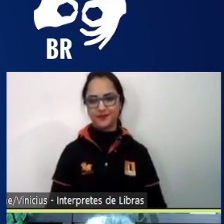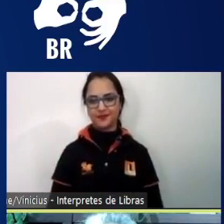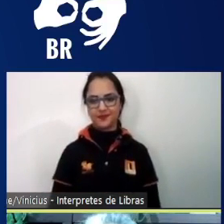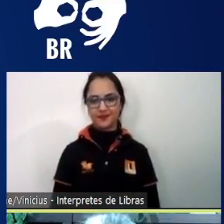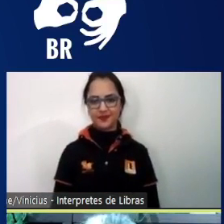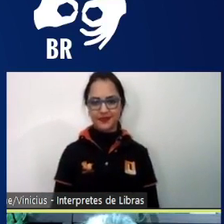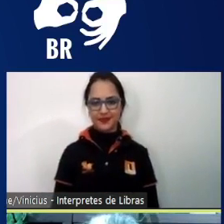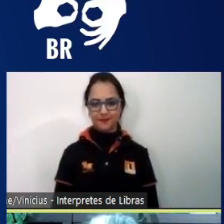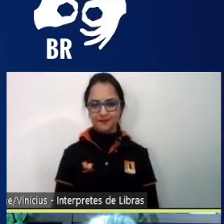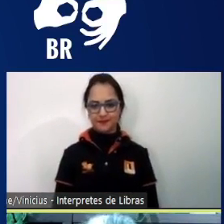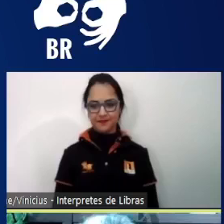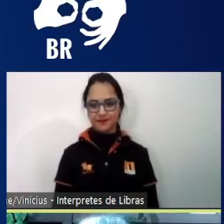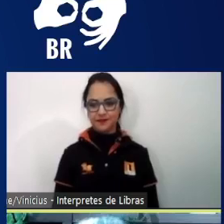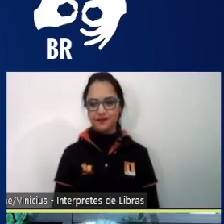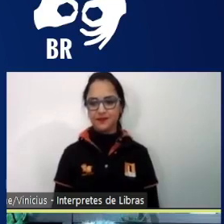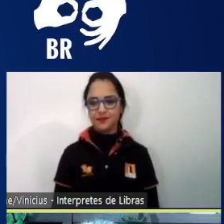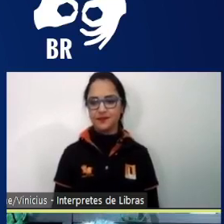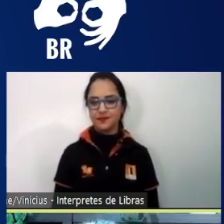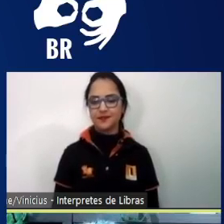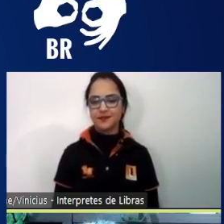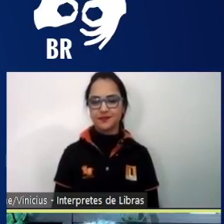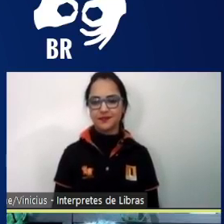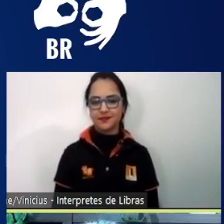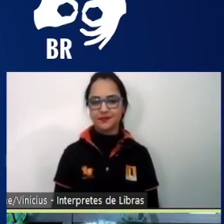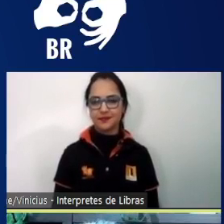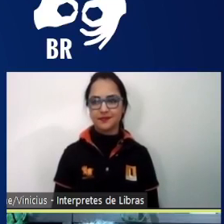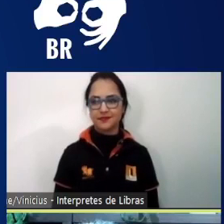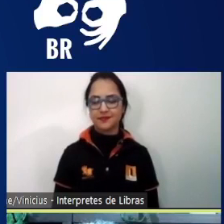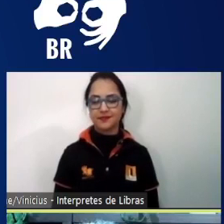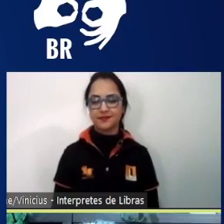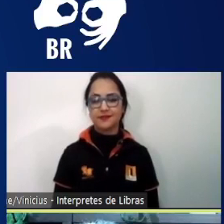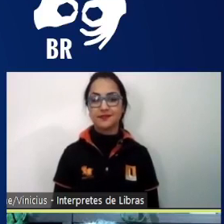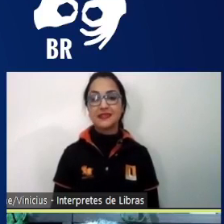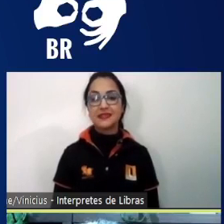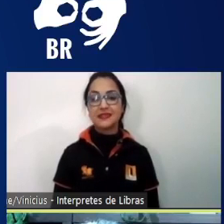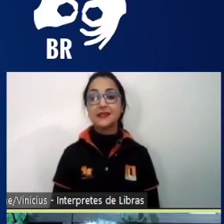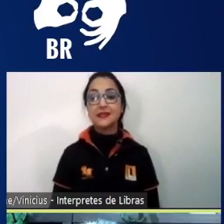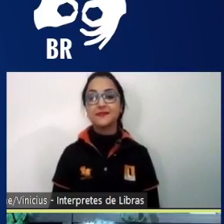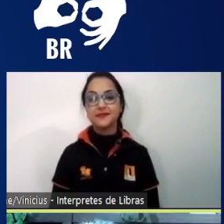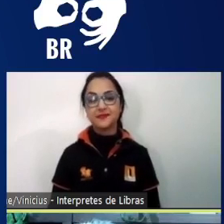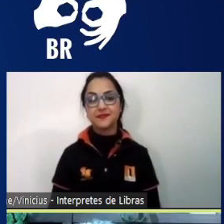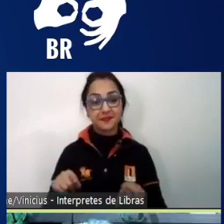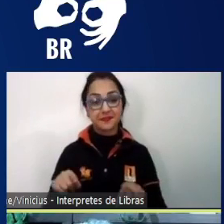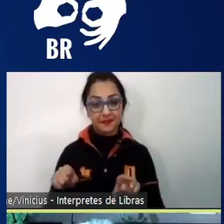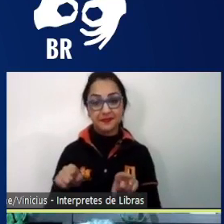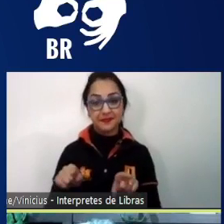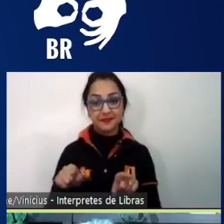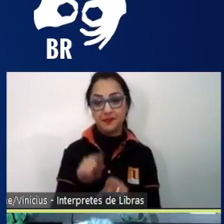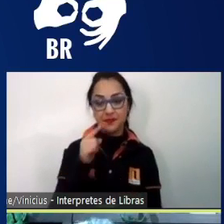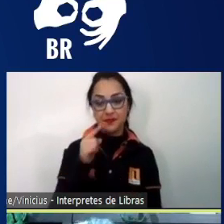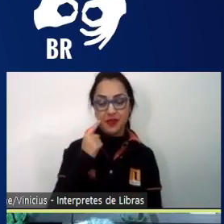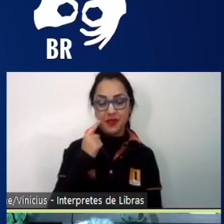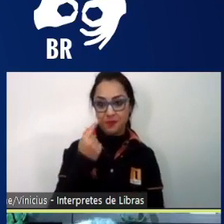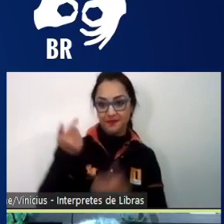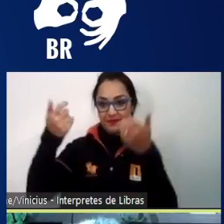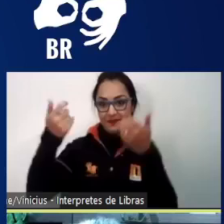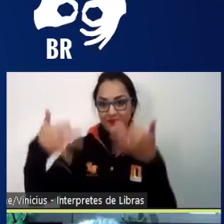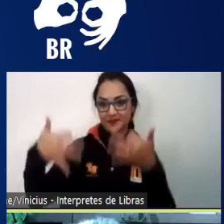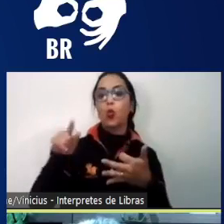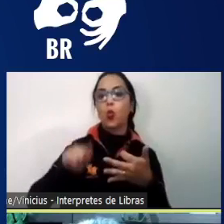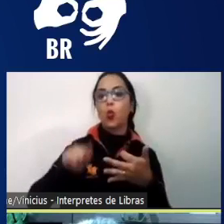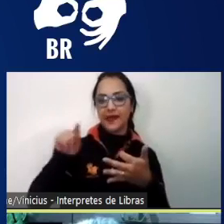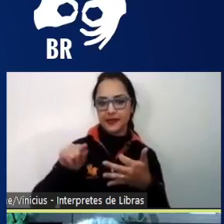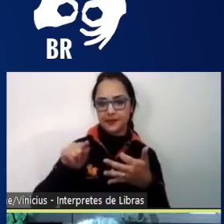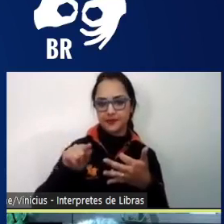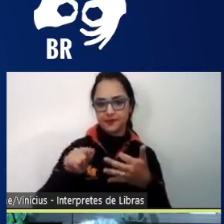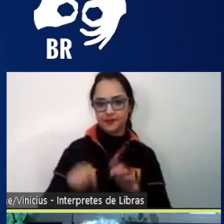Um outro ponto que eu gostaria de dividir com vocês é que, pautado em tudo isso, nós precisamos urgentemente